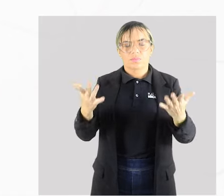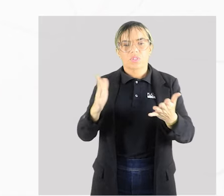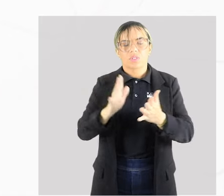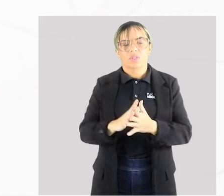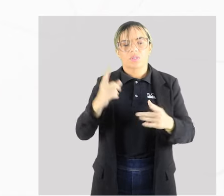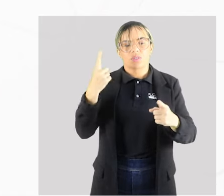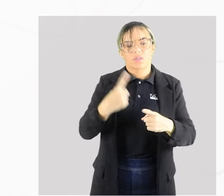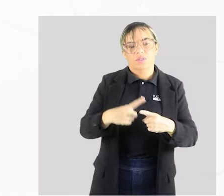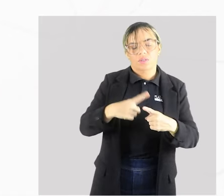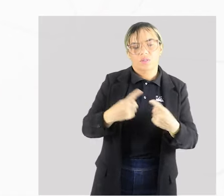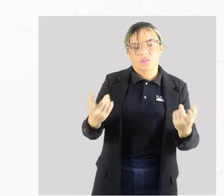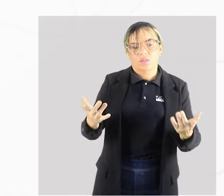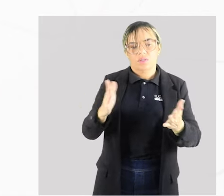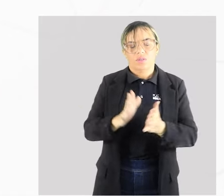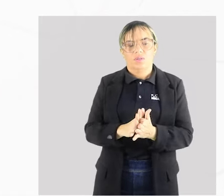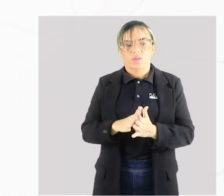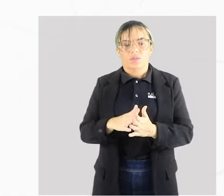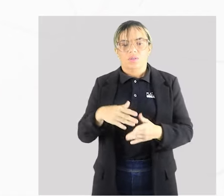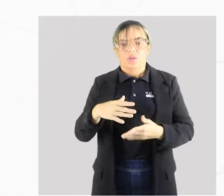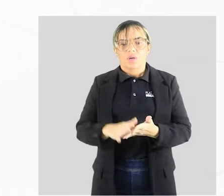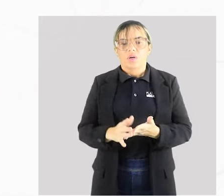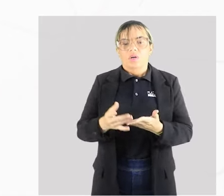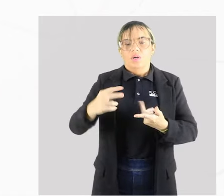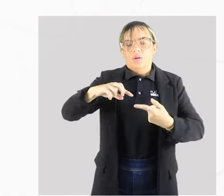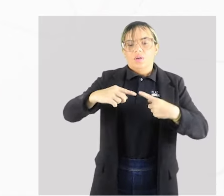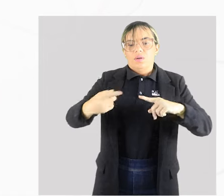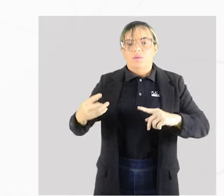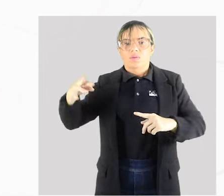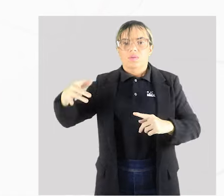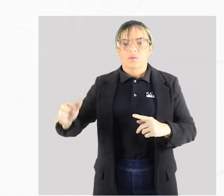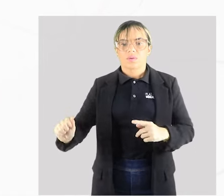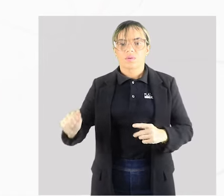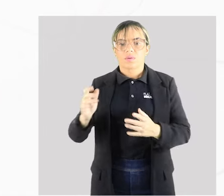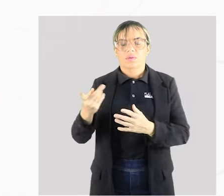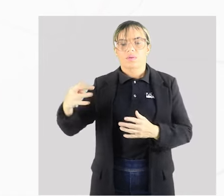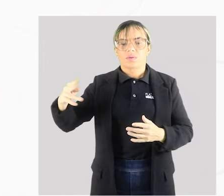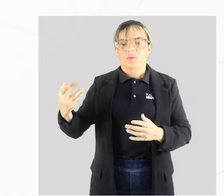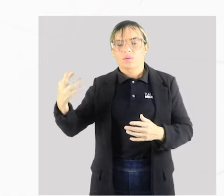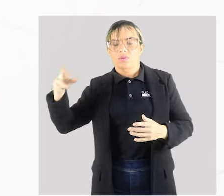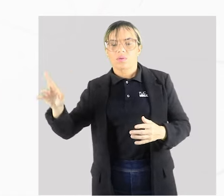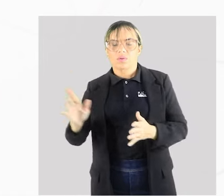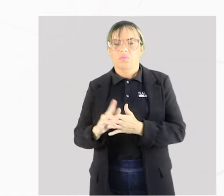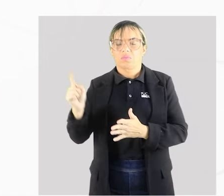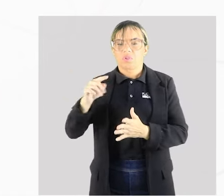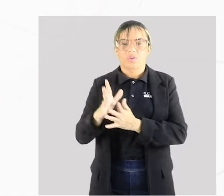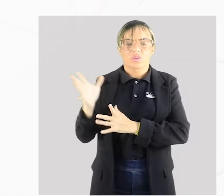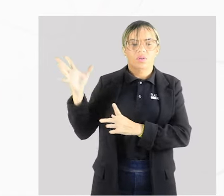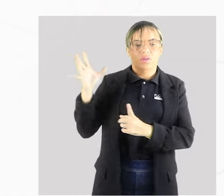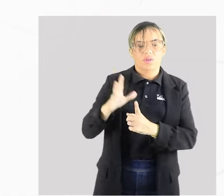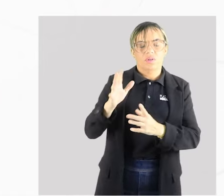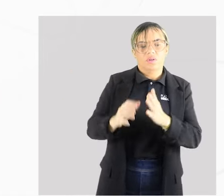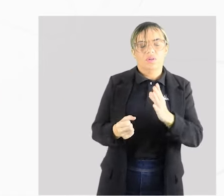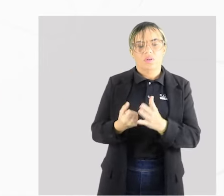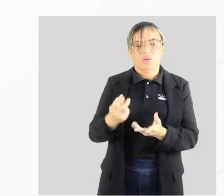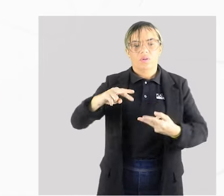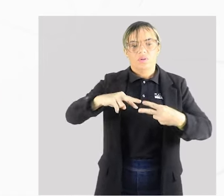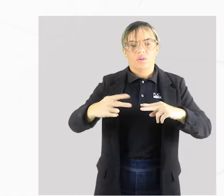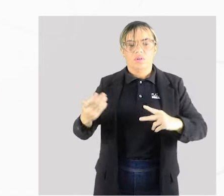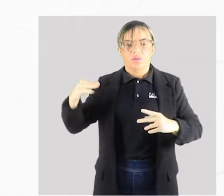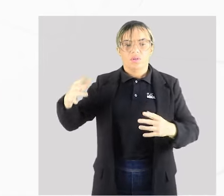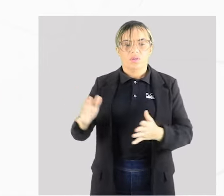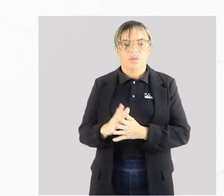a gente tá falando né de RNA transportador isso não afeta em nada a replicação do DNA tá